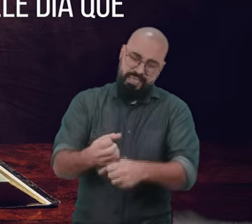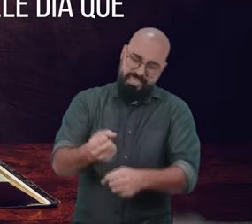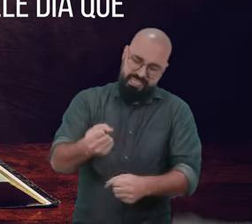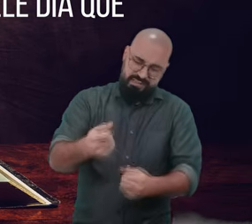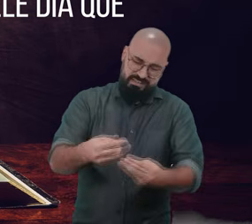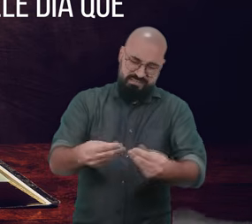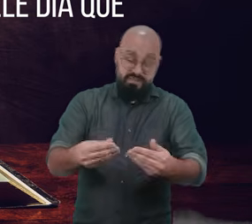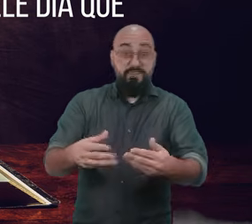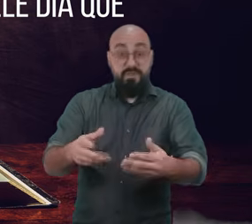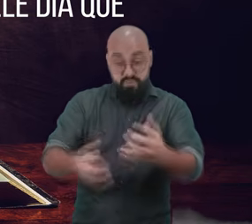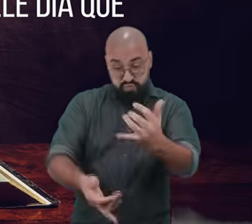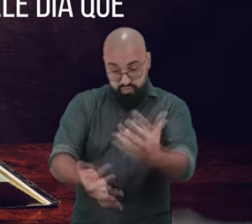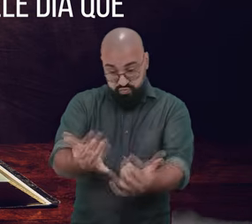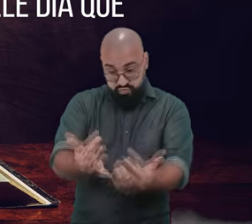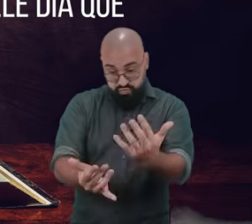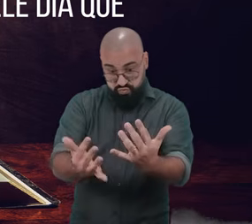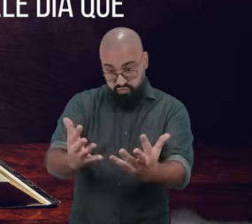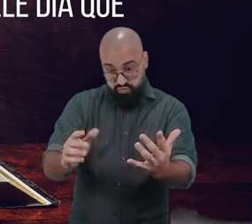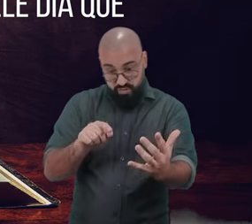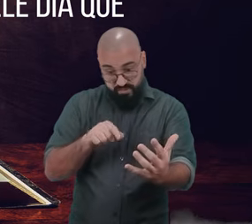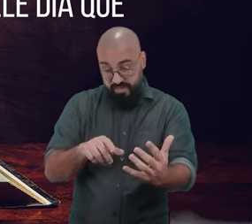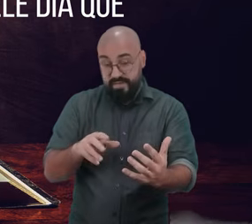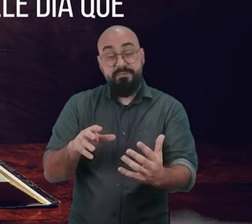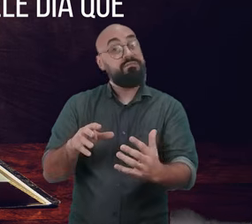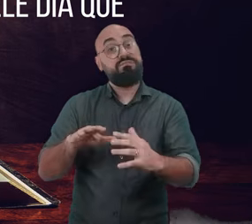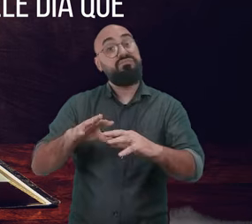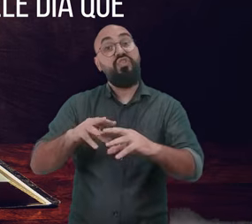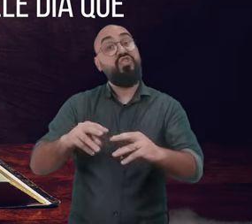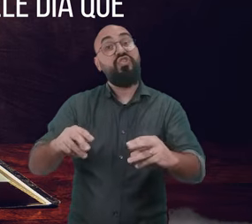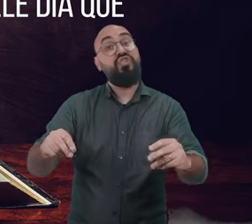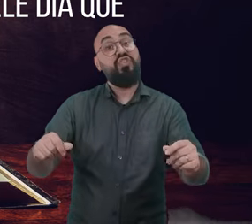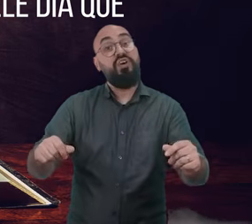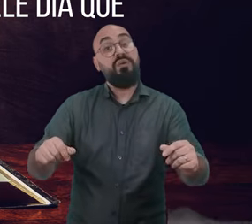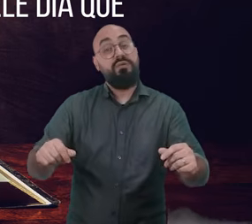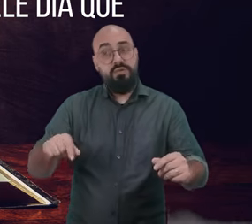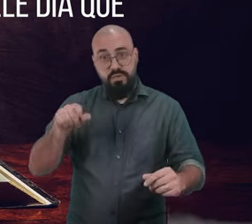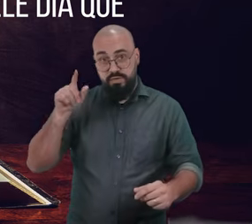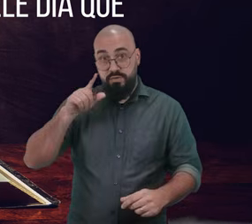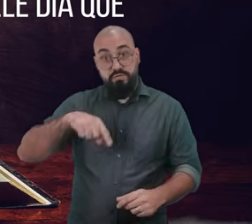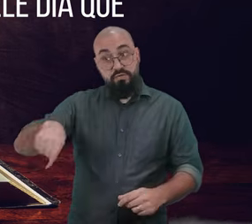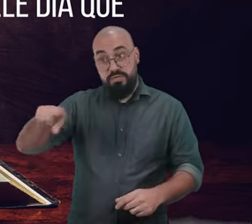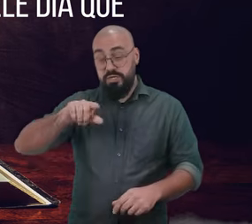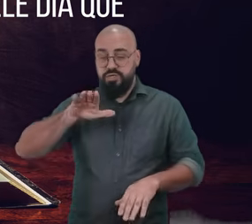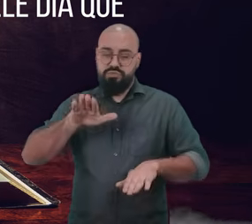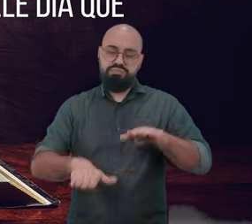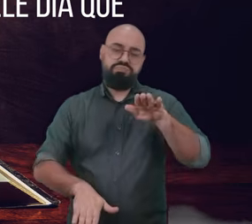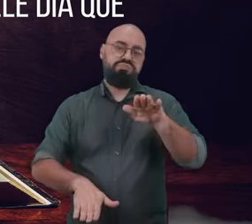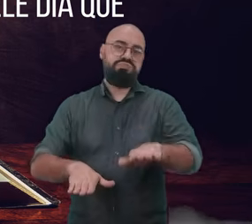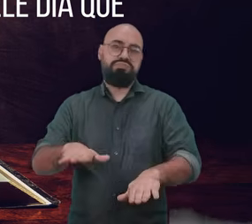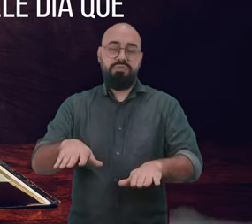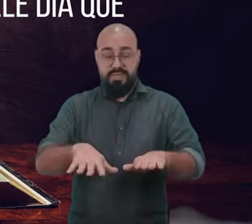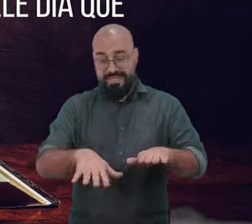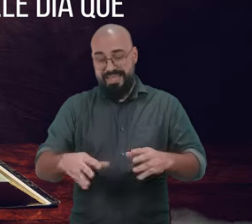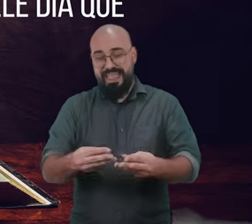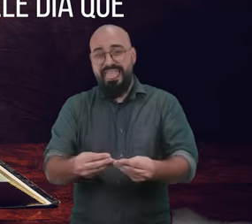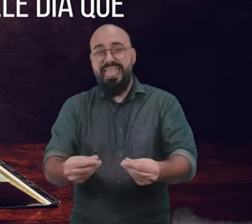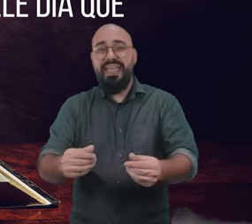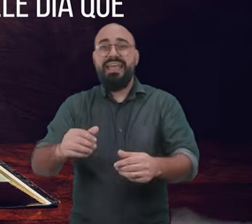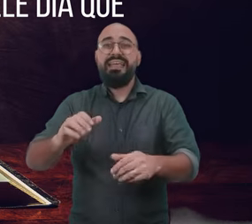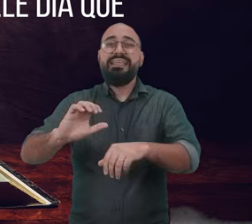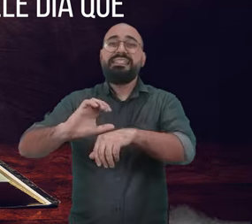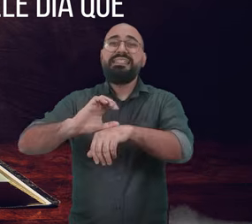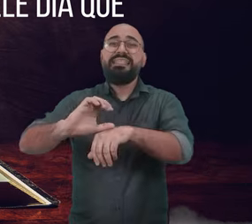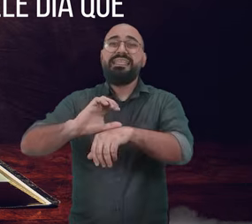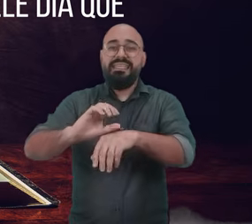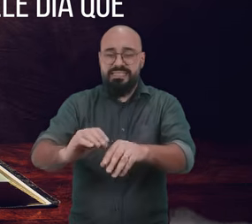Senhor dos Exércitos, de modo que não lhes deixará nem raiz nem ramo. Vocês pisarão os ímpios, pois eles se farão cinzas debaixo